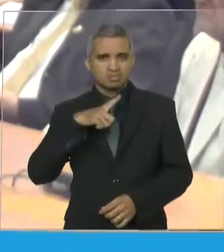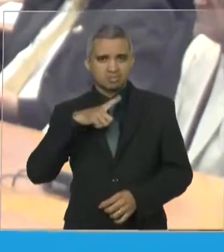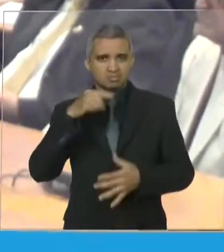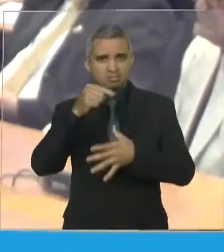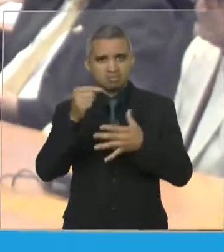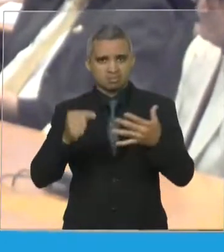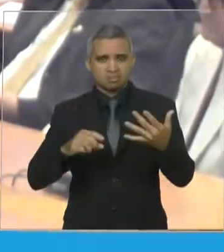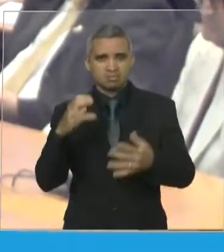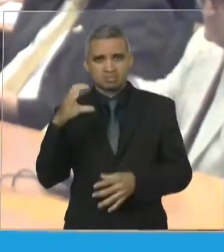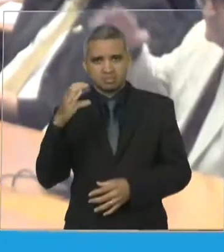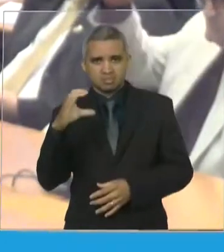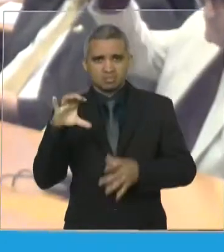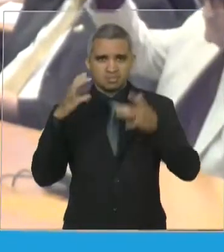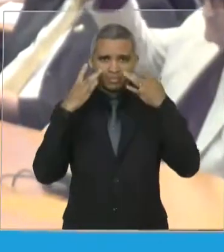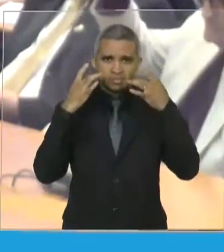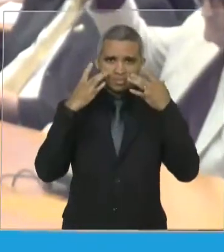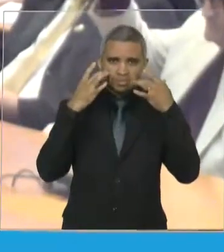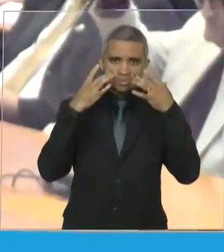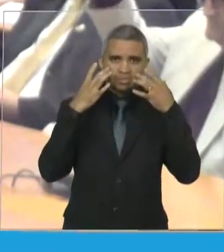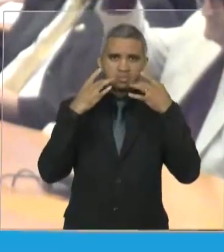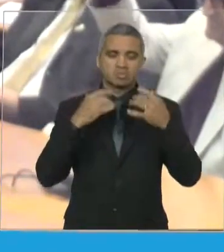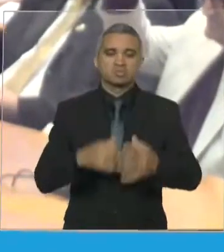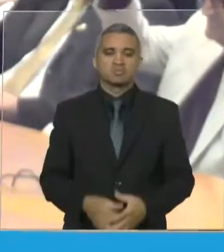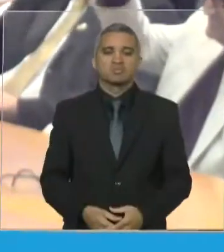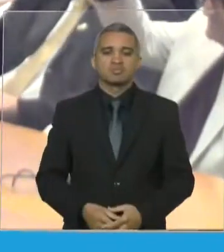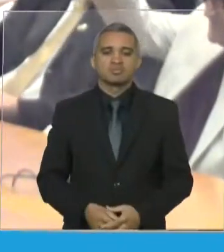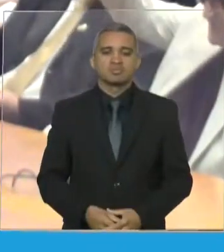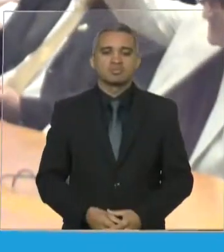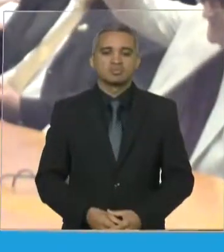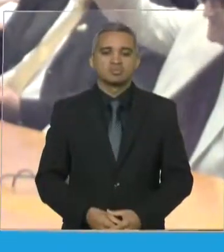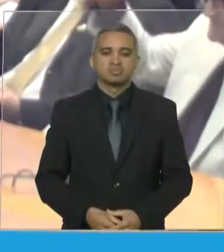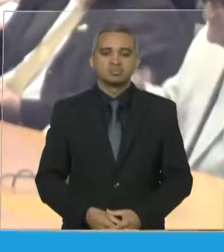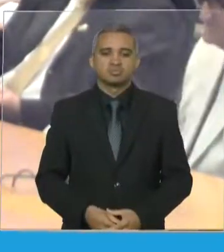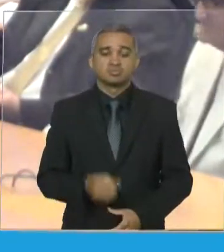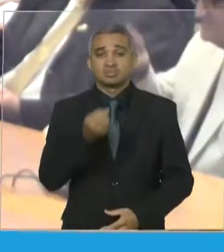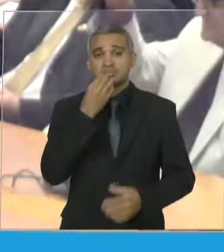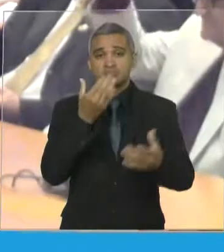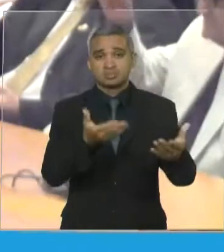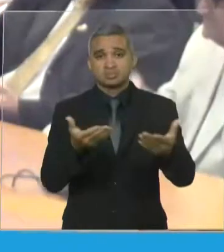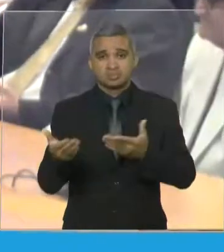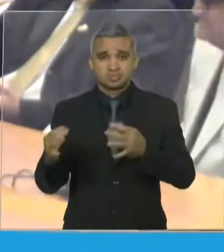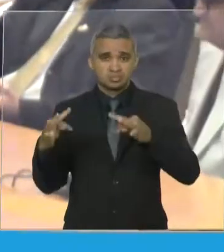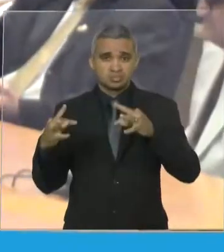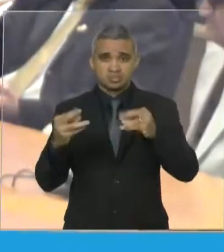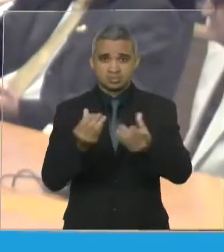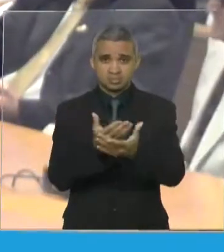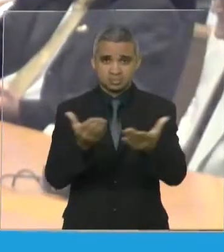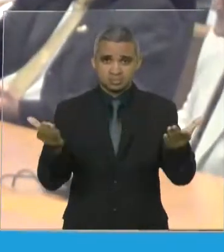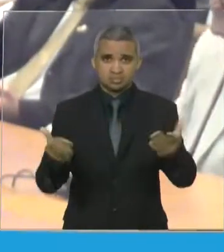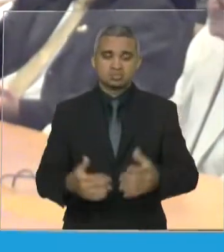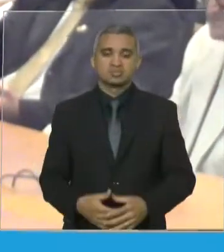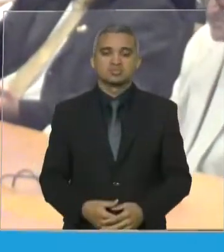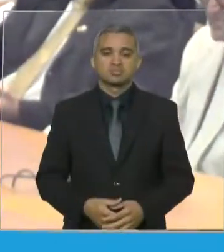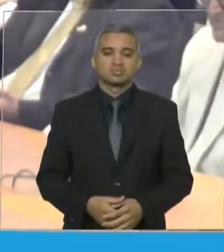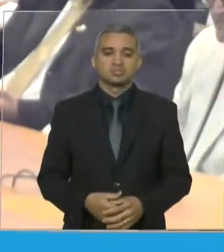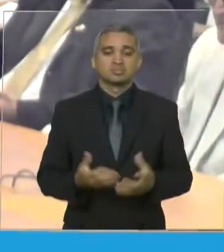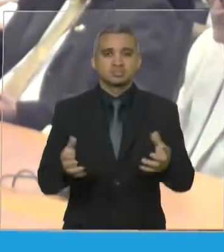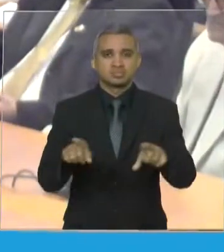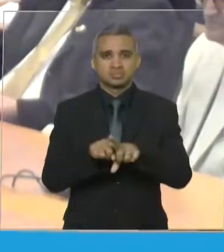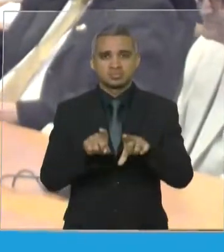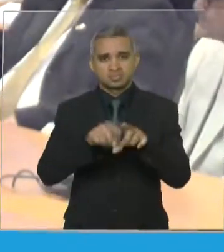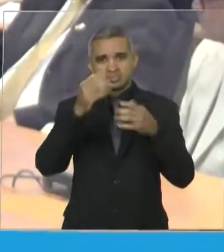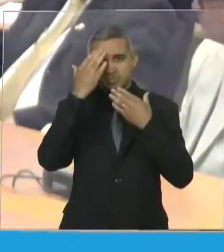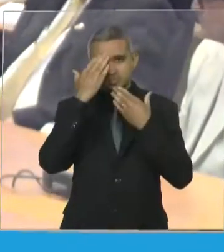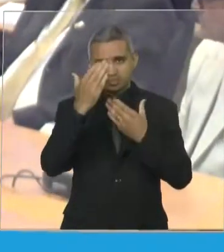suplente de senador. Sejam todos muito bem-vindos. Eu concedo a palavra, antes de concedo a palavra, eu quero agradecer ao deputado